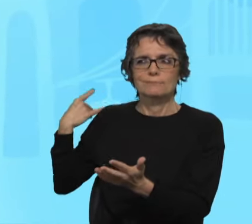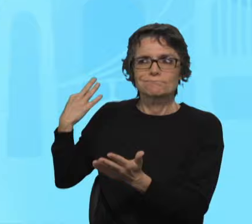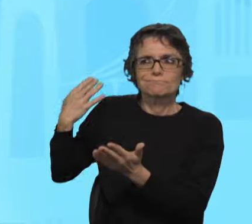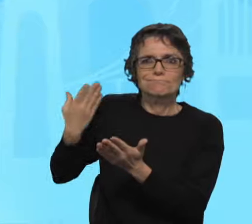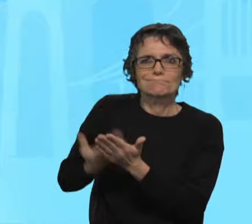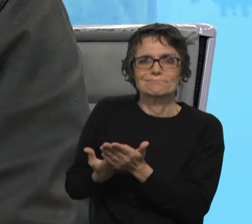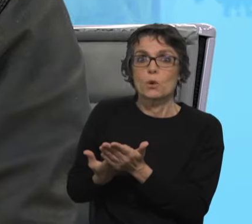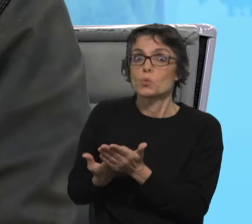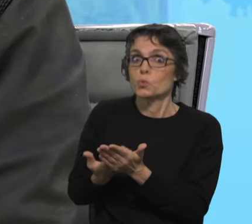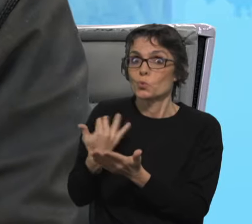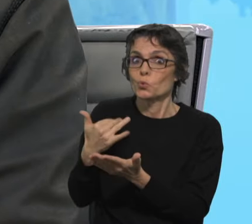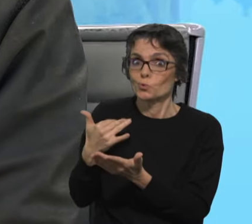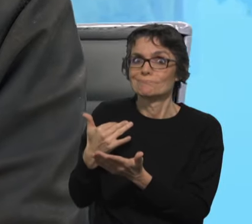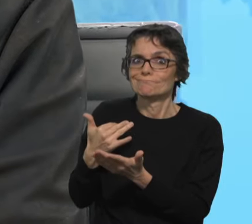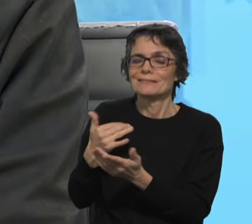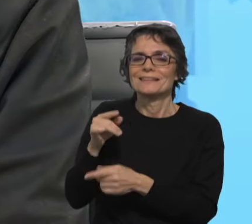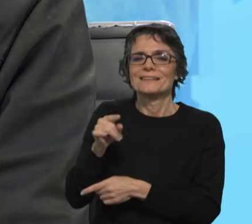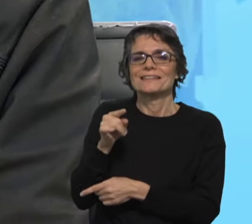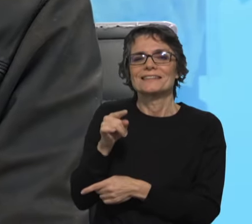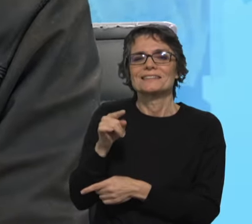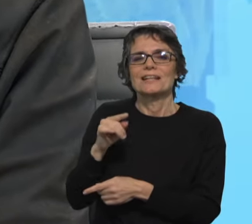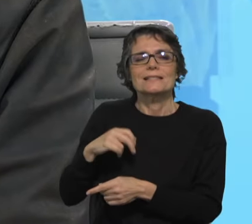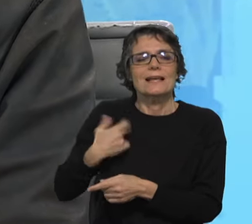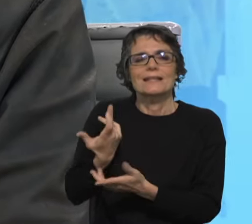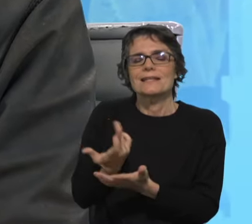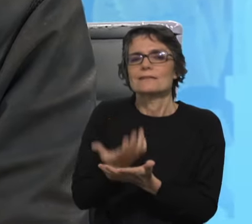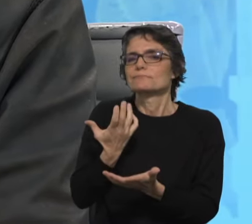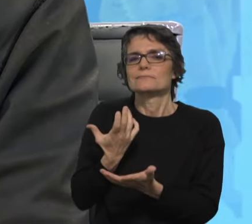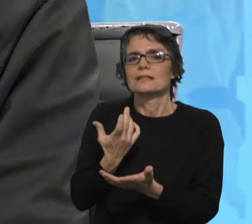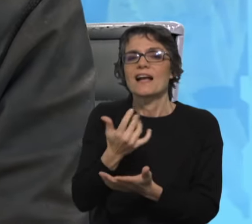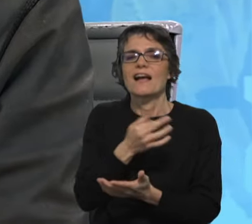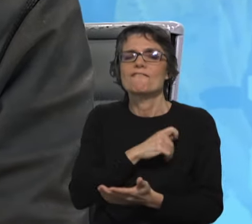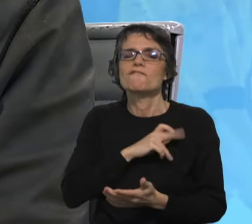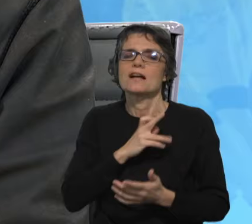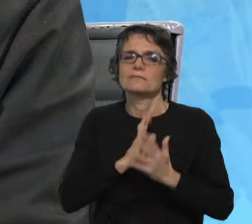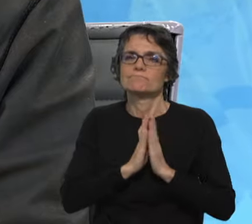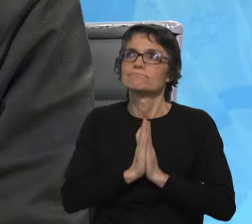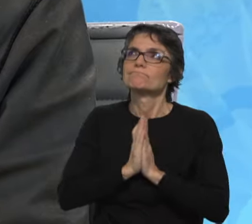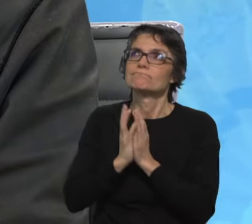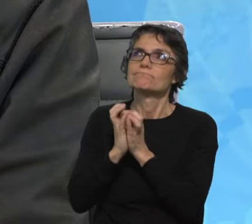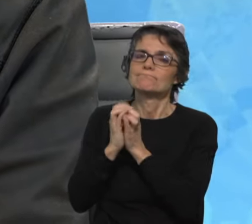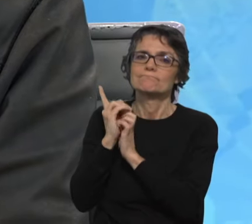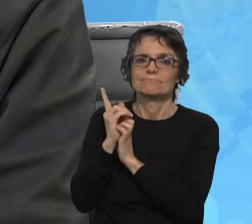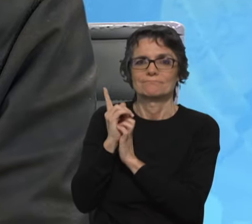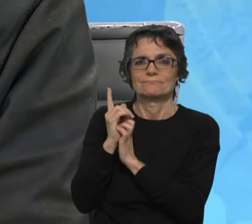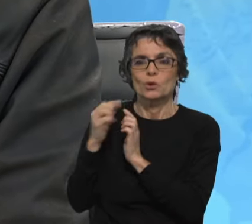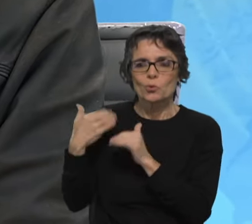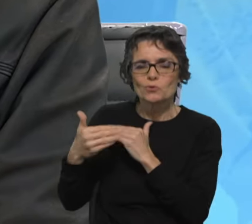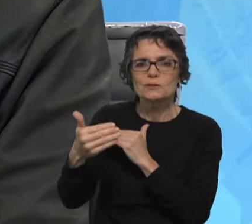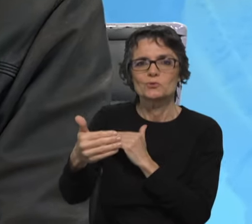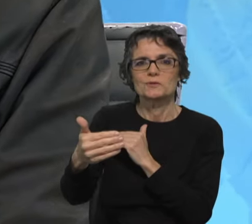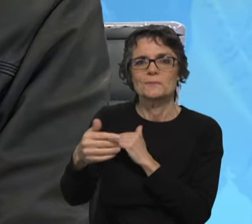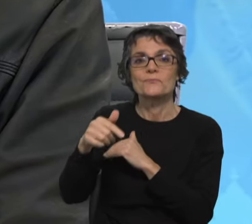são vários tesouros e um dos Tesouros foi o tesouro da fé e e e na verdade se quem